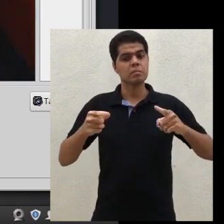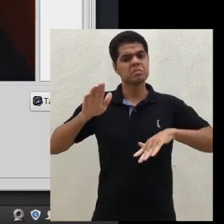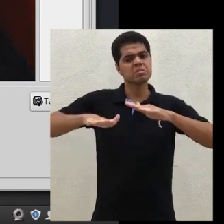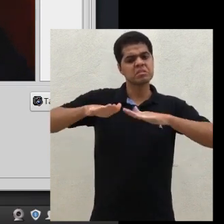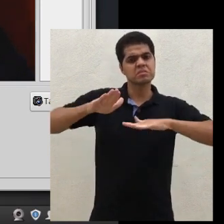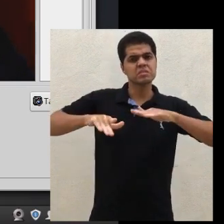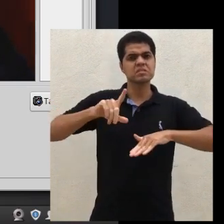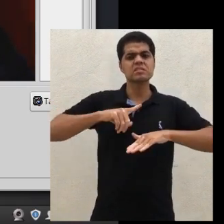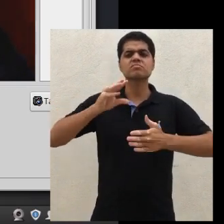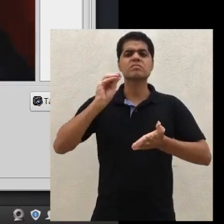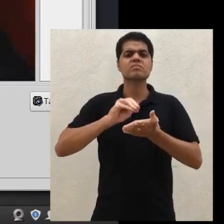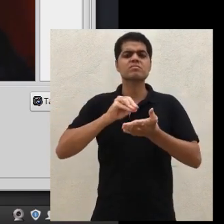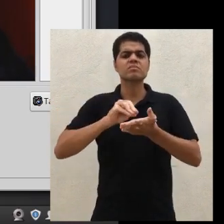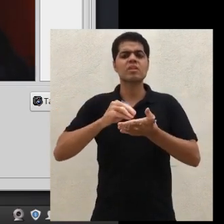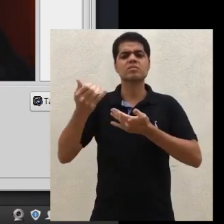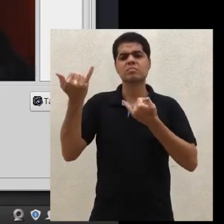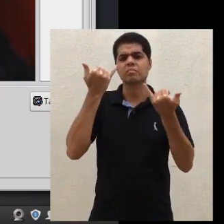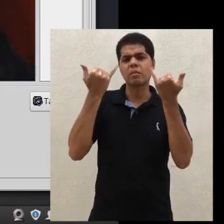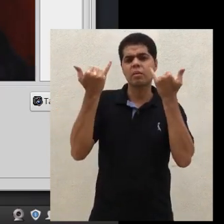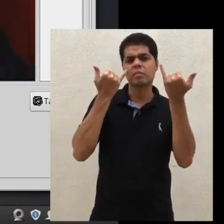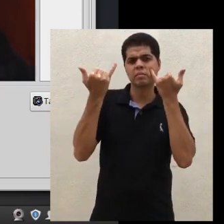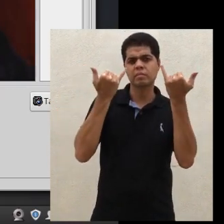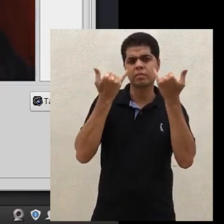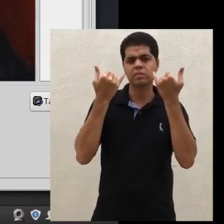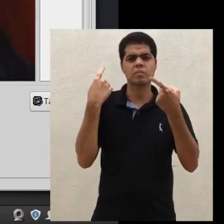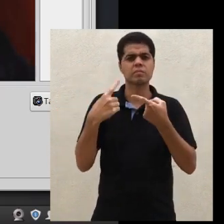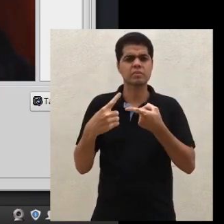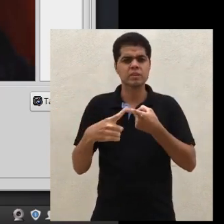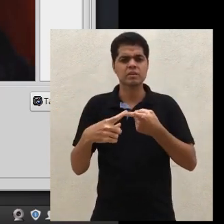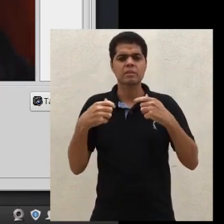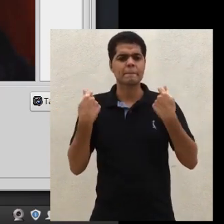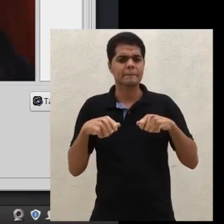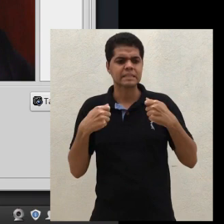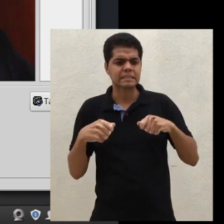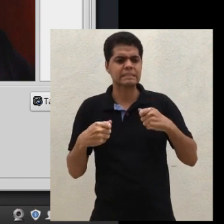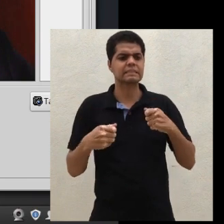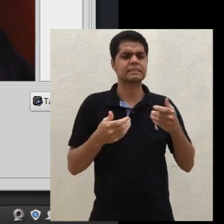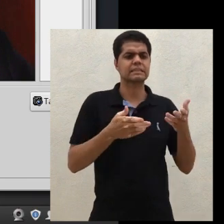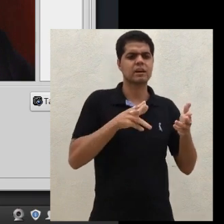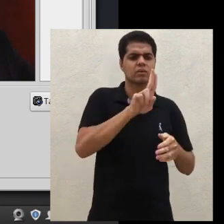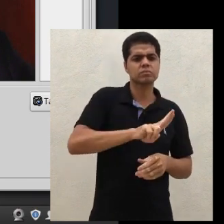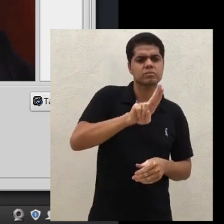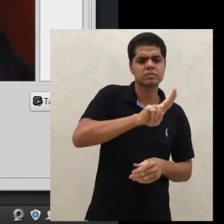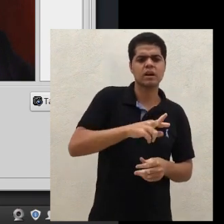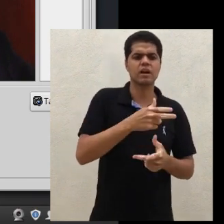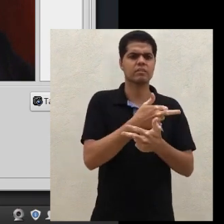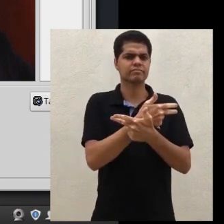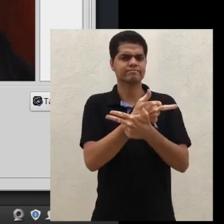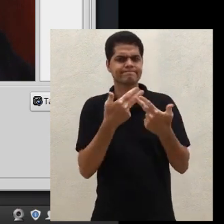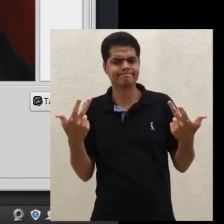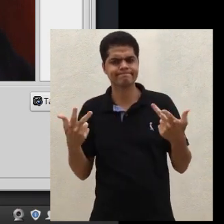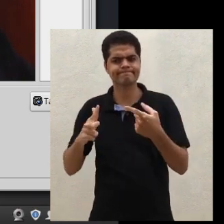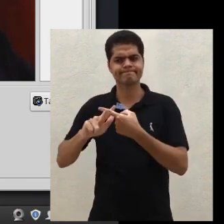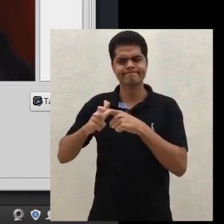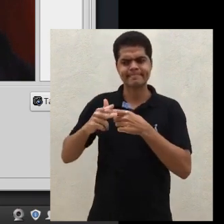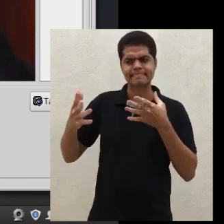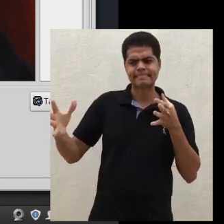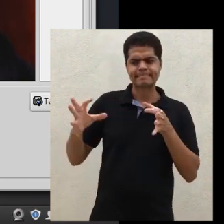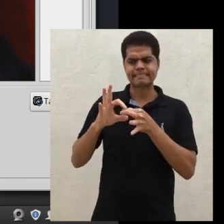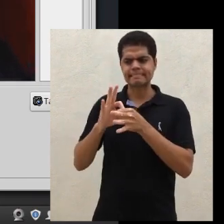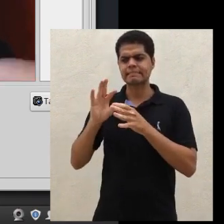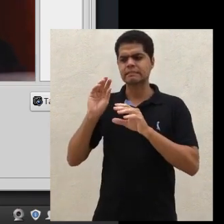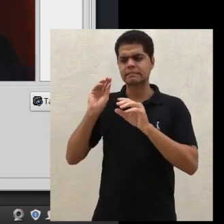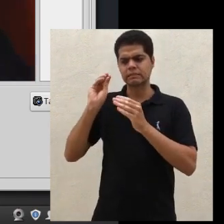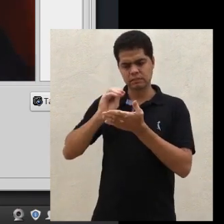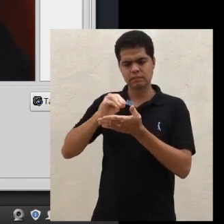uma carência de informação sobre isso, né, quando a gente vai realmente precisar e utilizar as ferramentas. A gente vê que